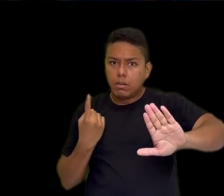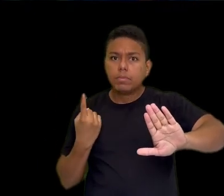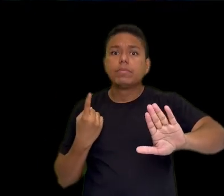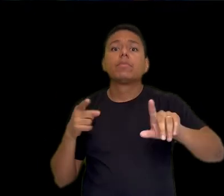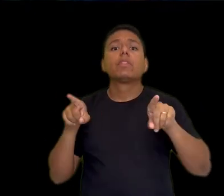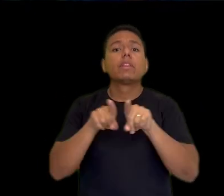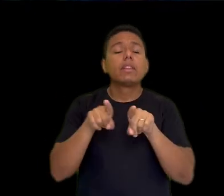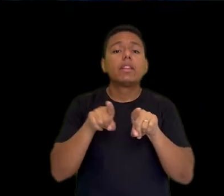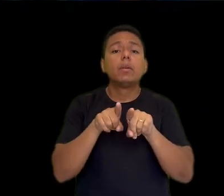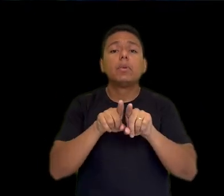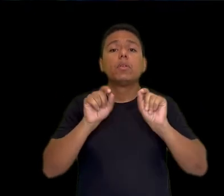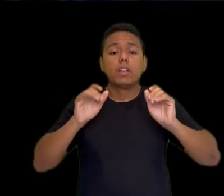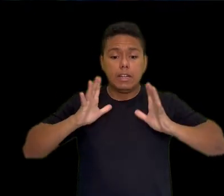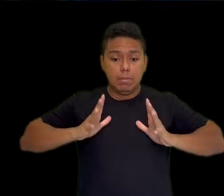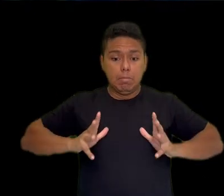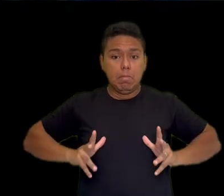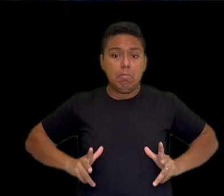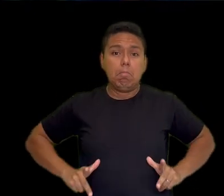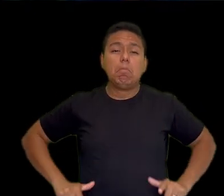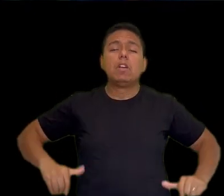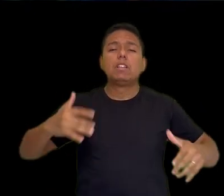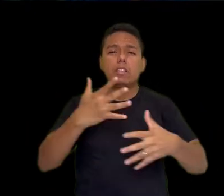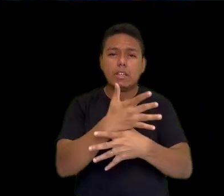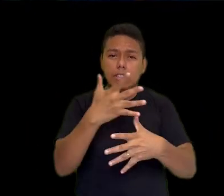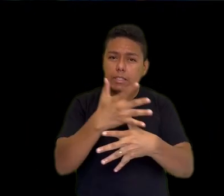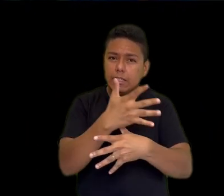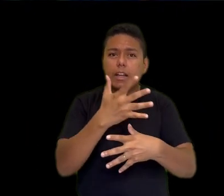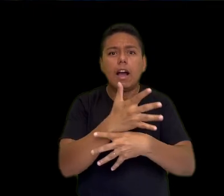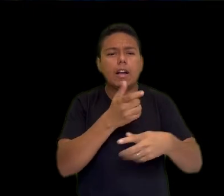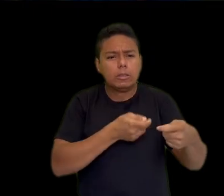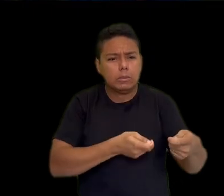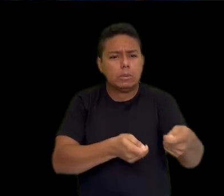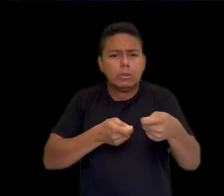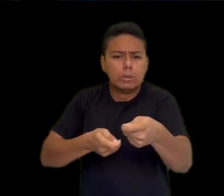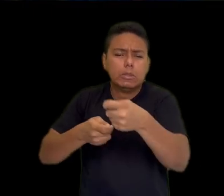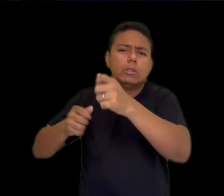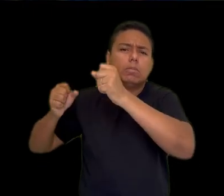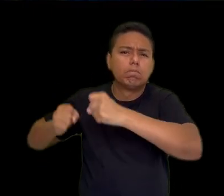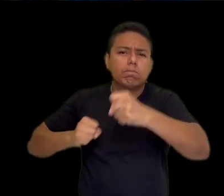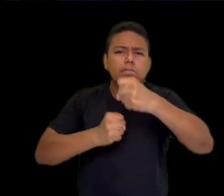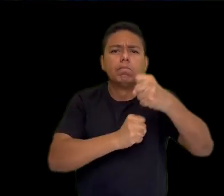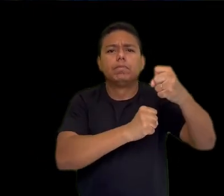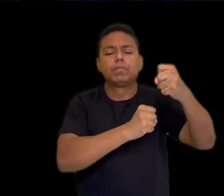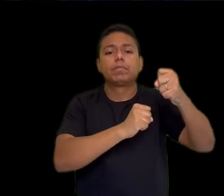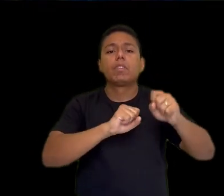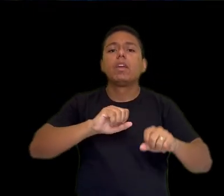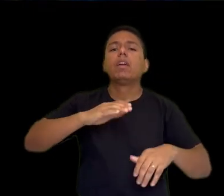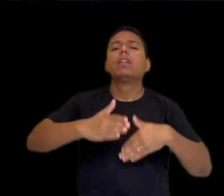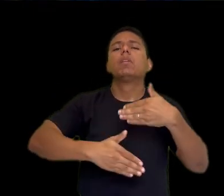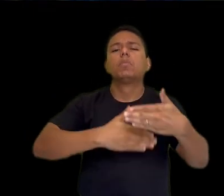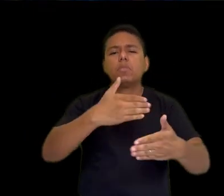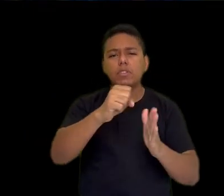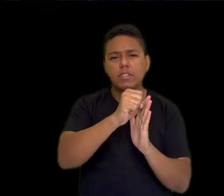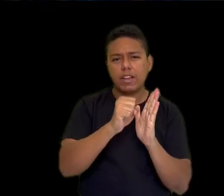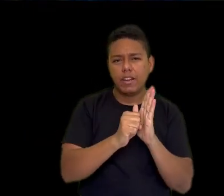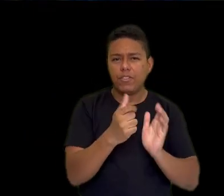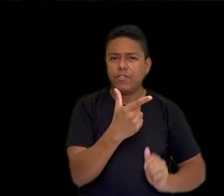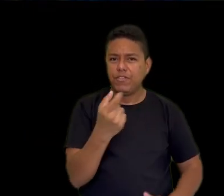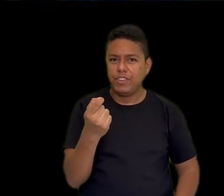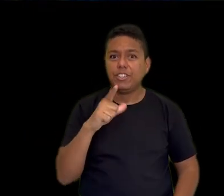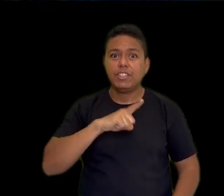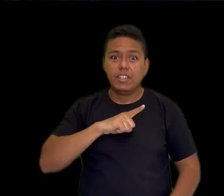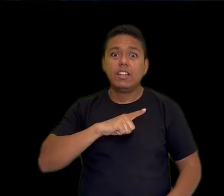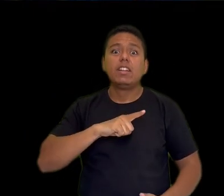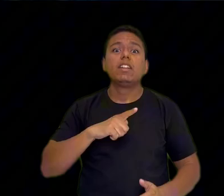no saneamento das cidades. Já no século XX, a gente tem a conformação das